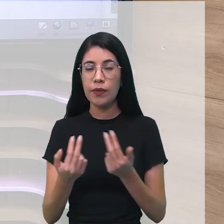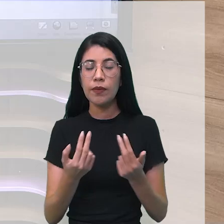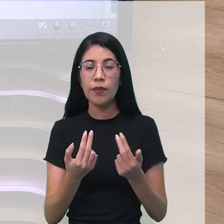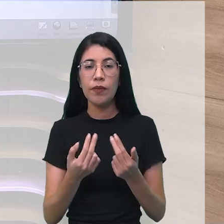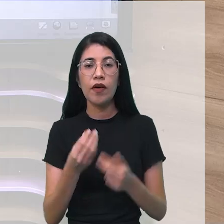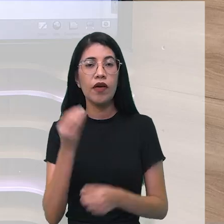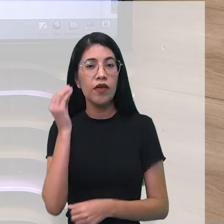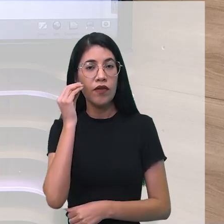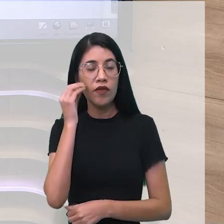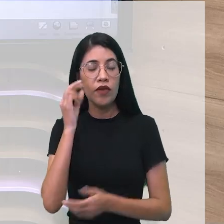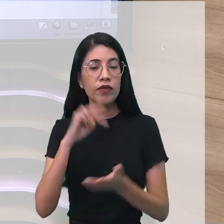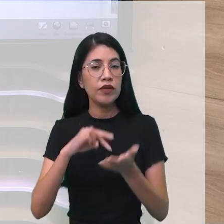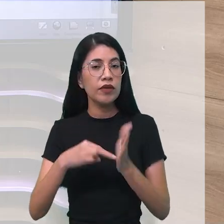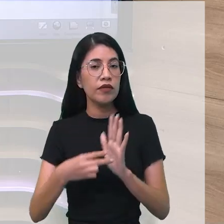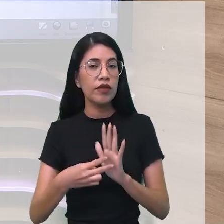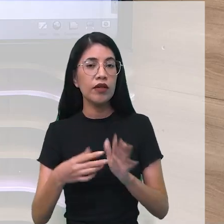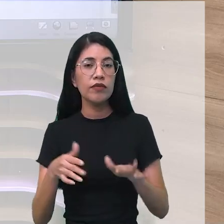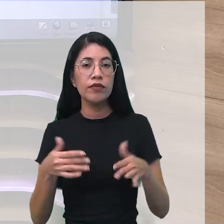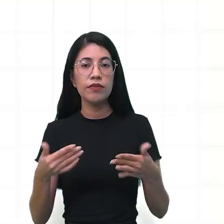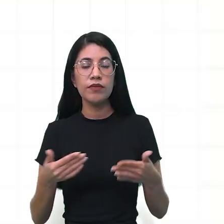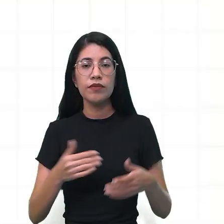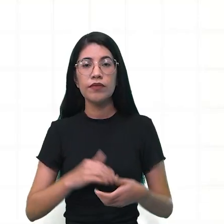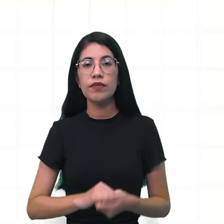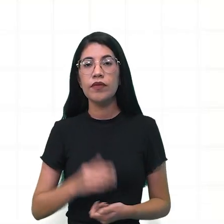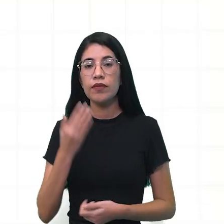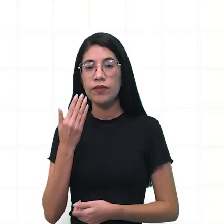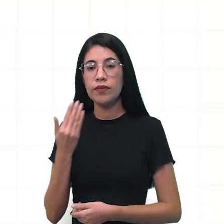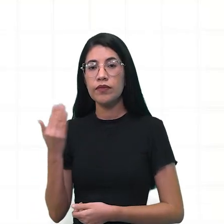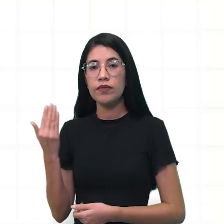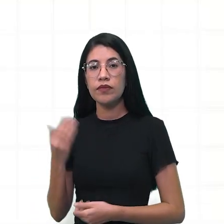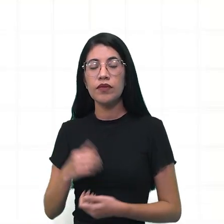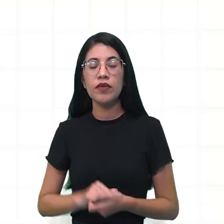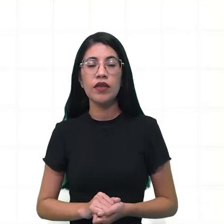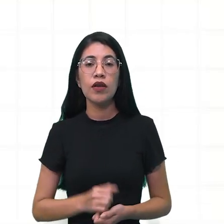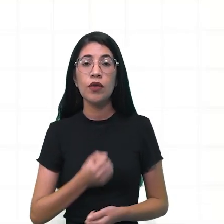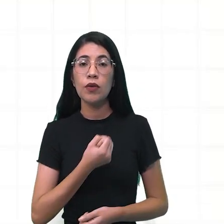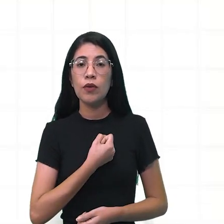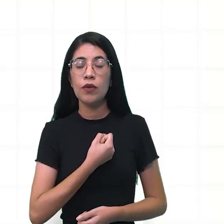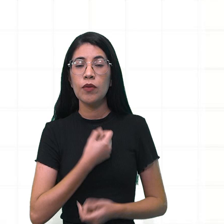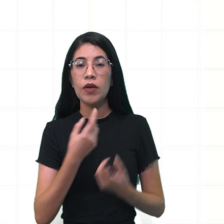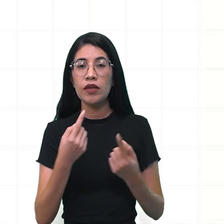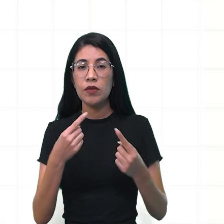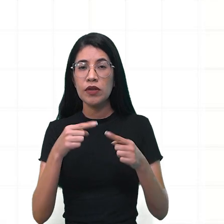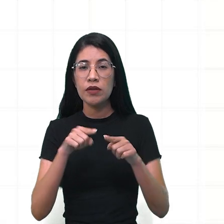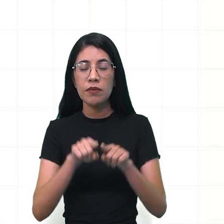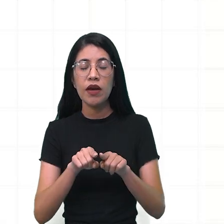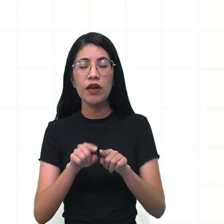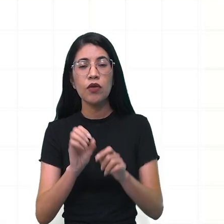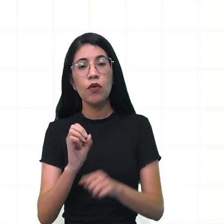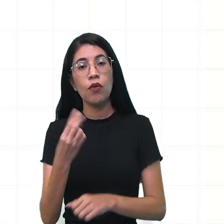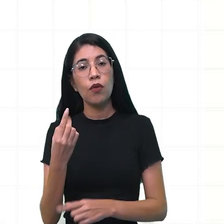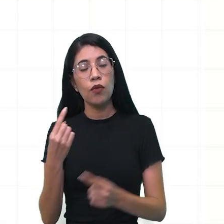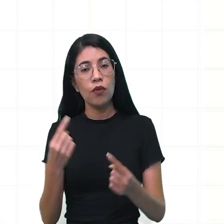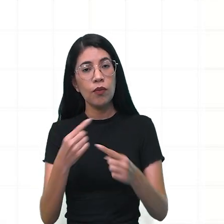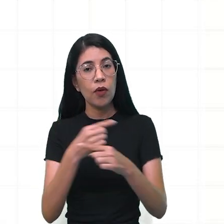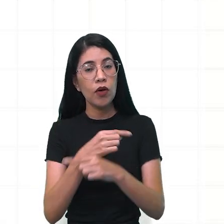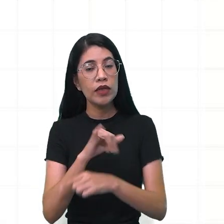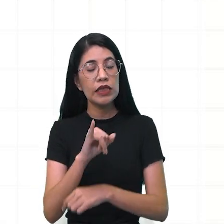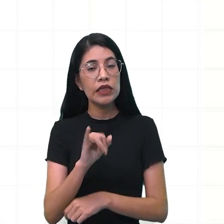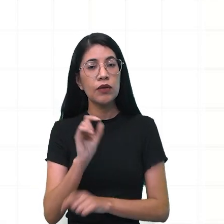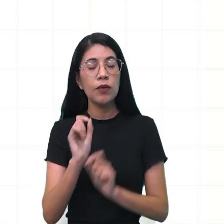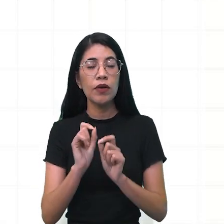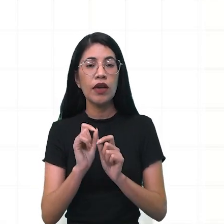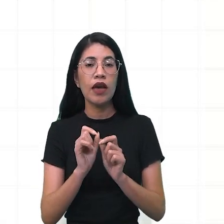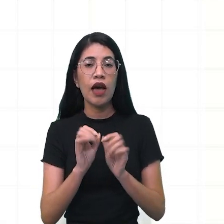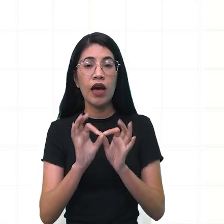Vamos verificar, então, qual é o significado deles? Observem aí que dois números, eles são simétricos ou opostos se estão à